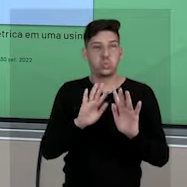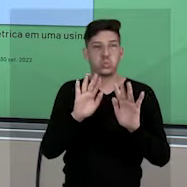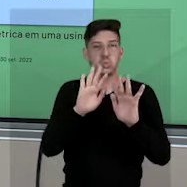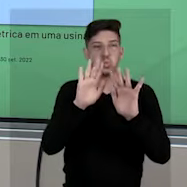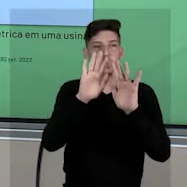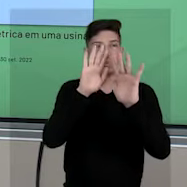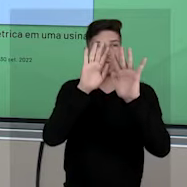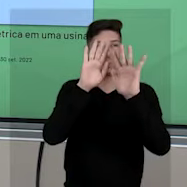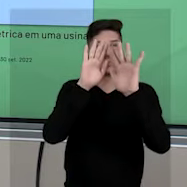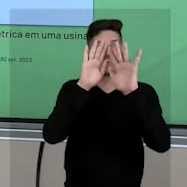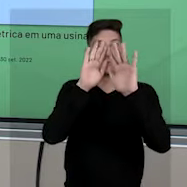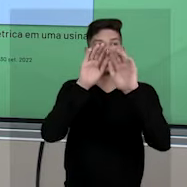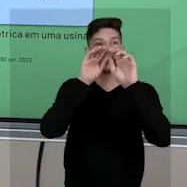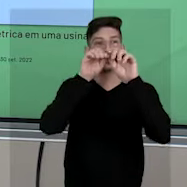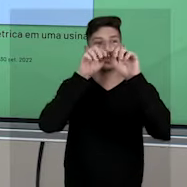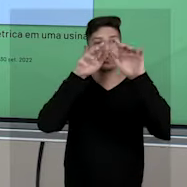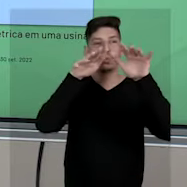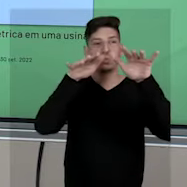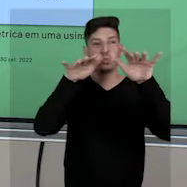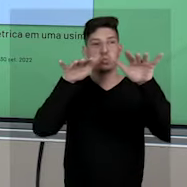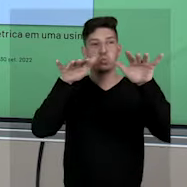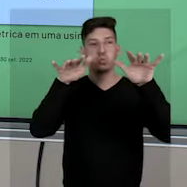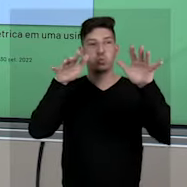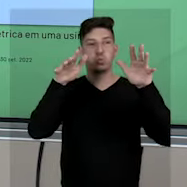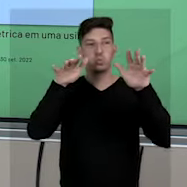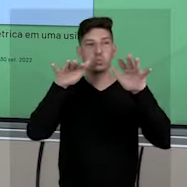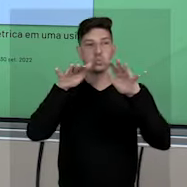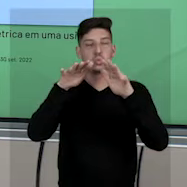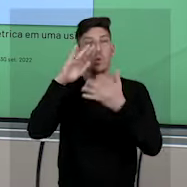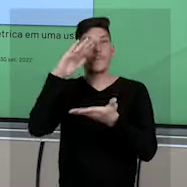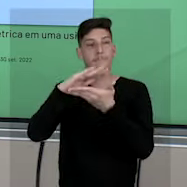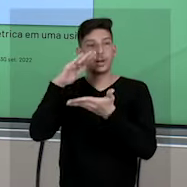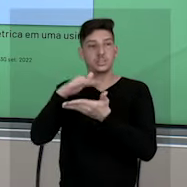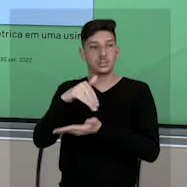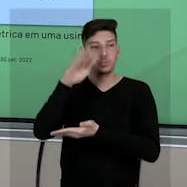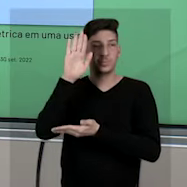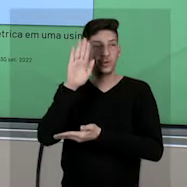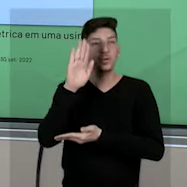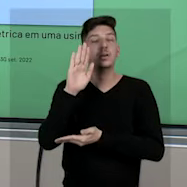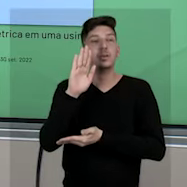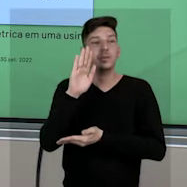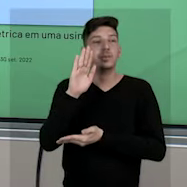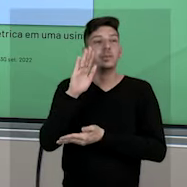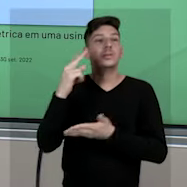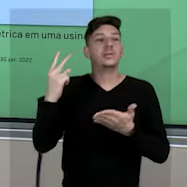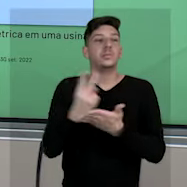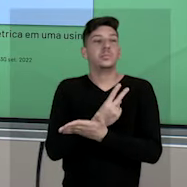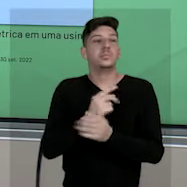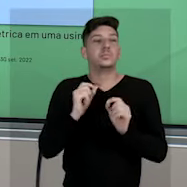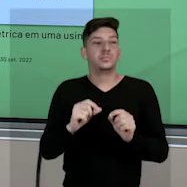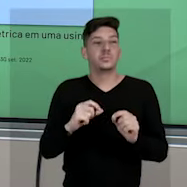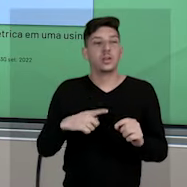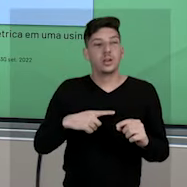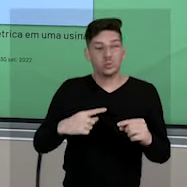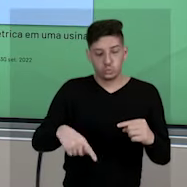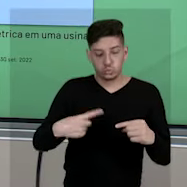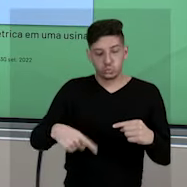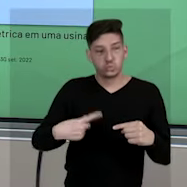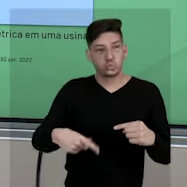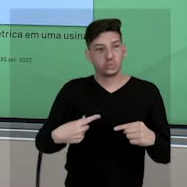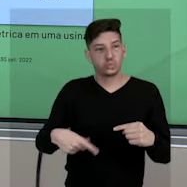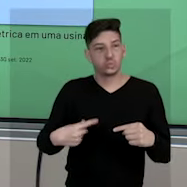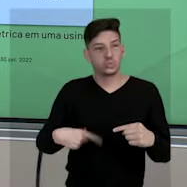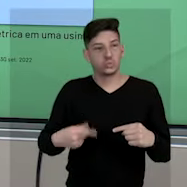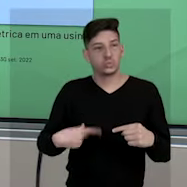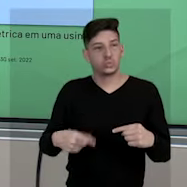Esse vapor expandindo vai fazer um aumento da pressão aqui, que vai gerar um movimento de